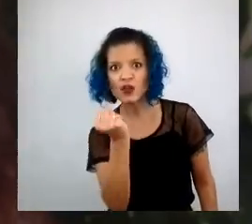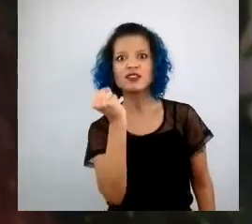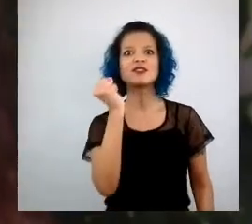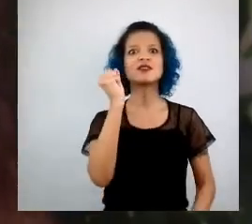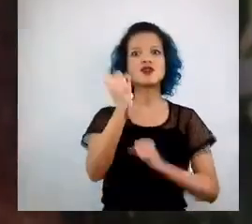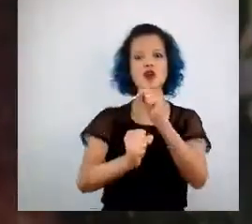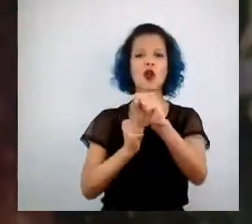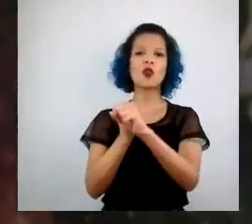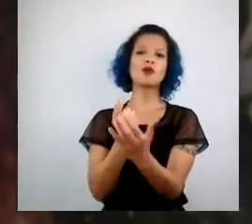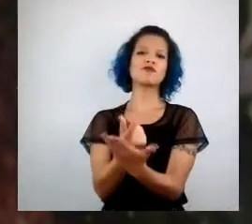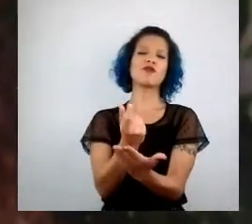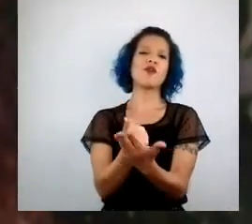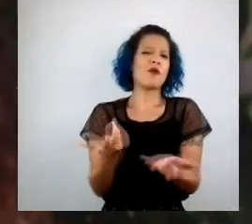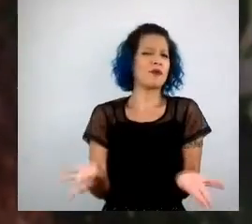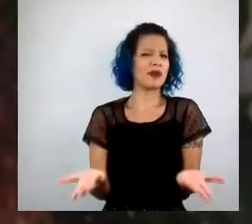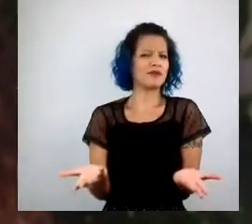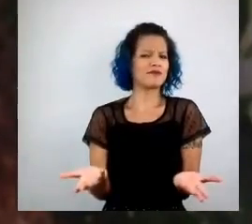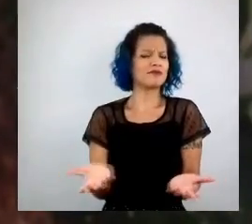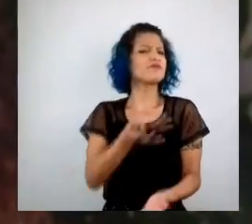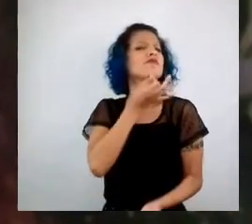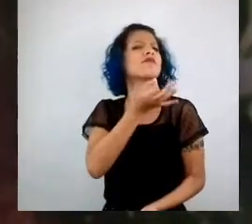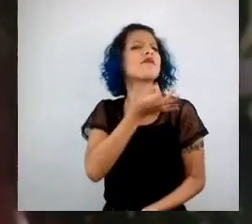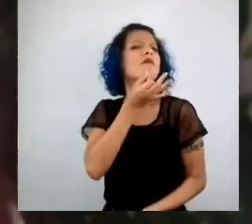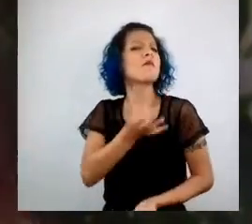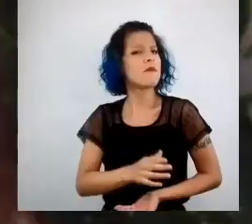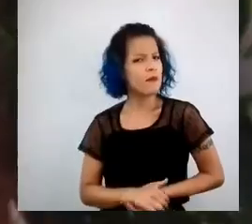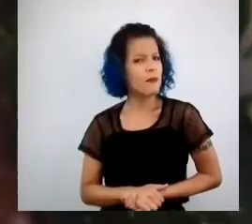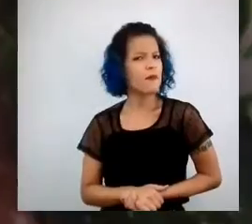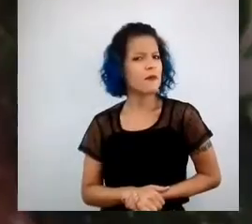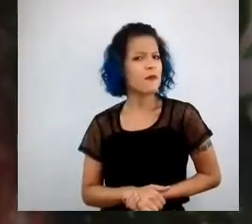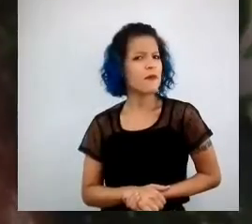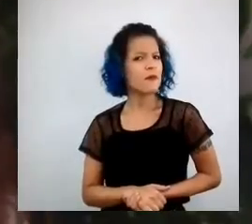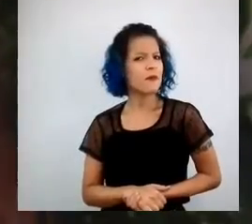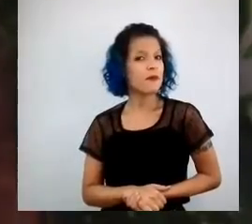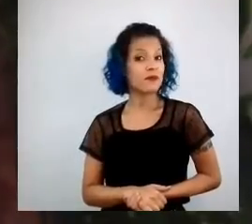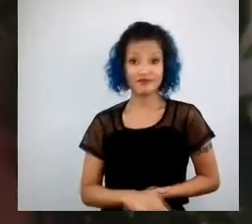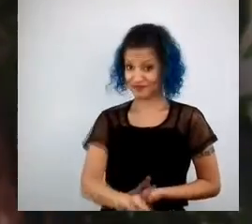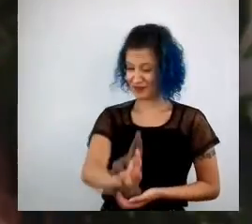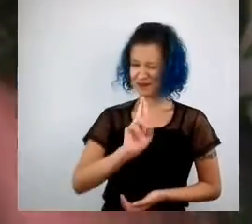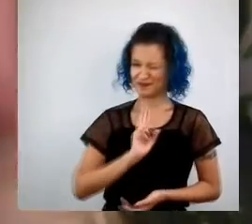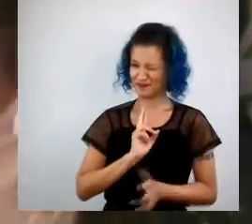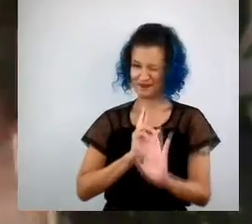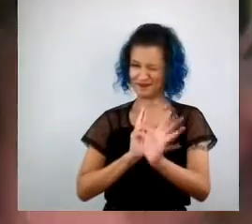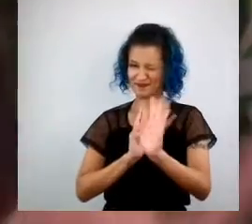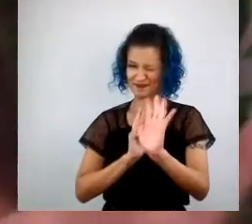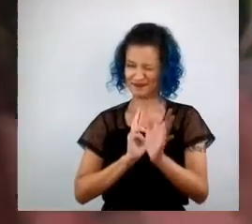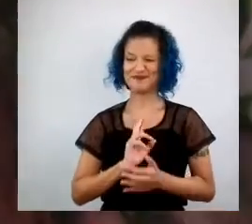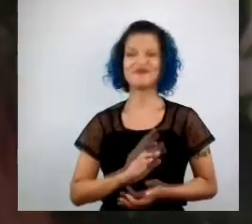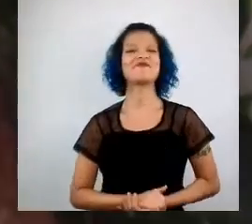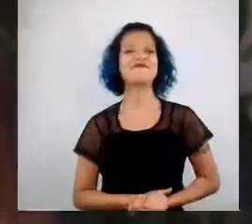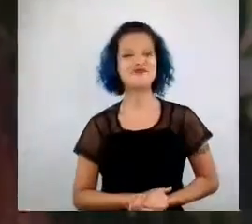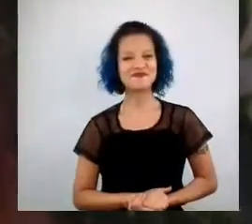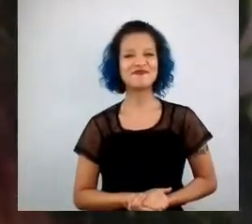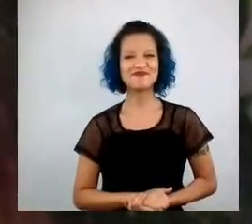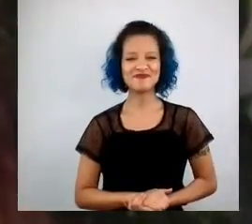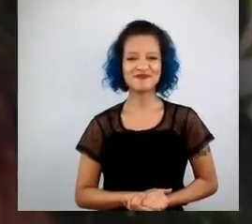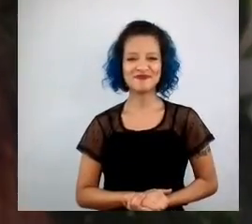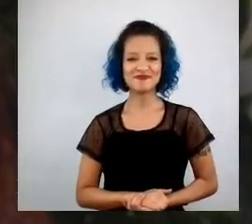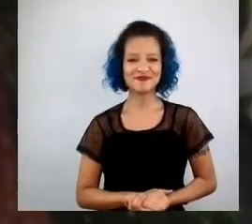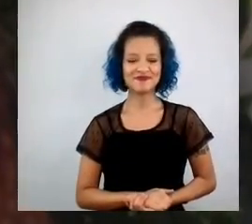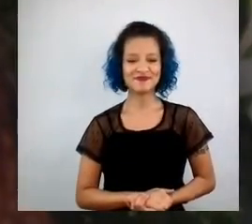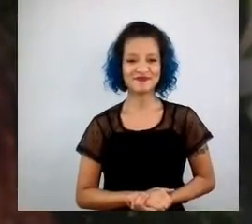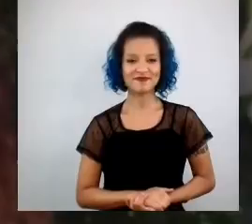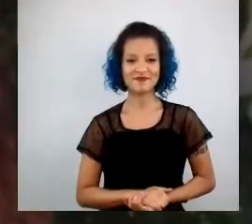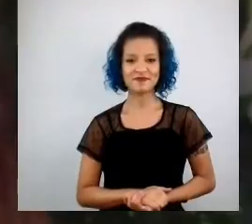O que é que vocês acham disso? Não precisa responder, tá, gente? Mas